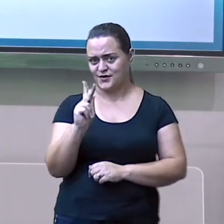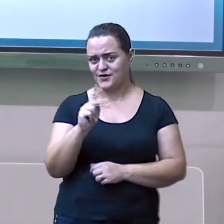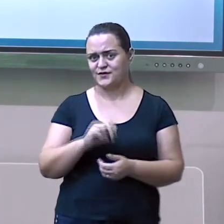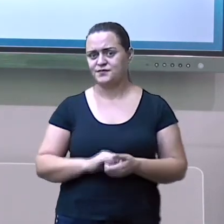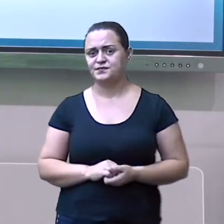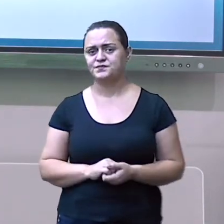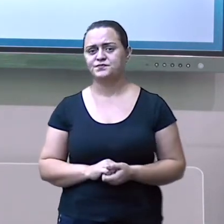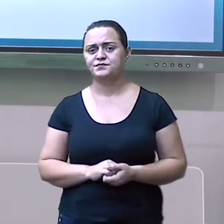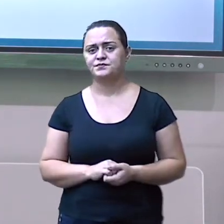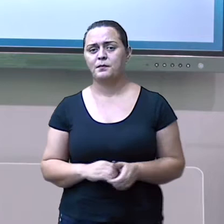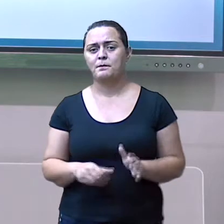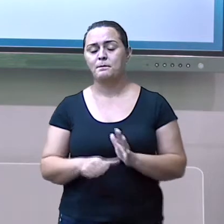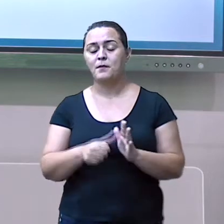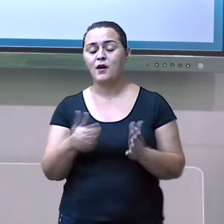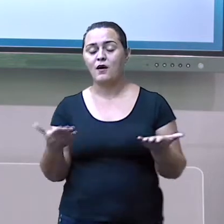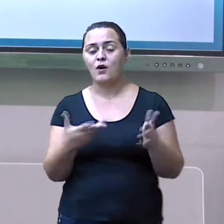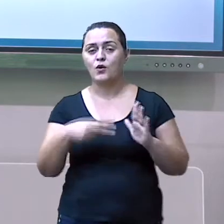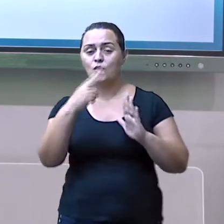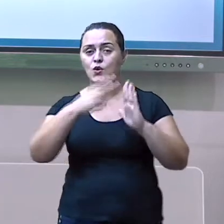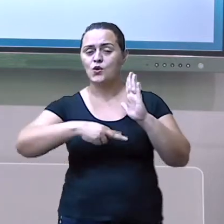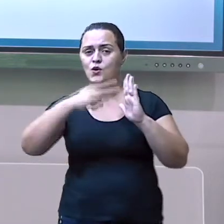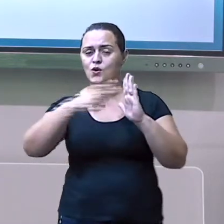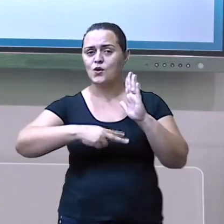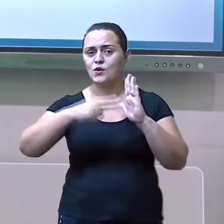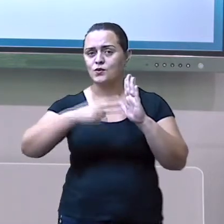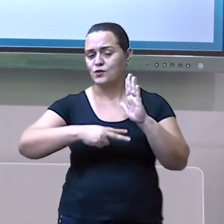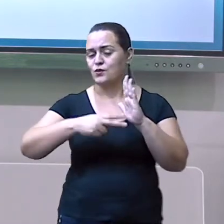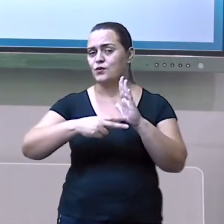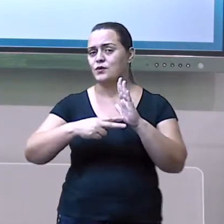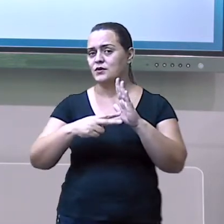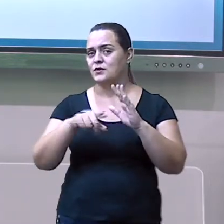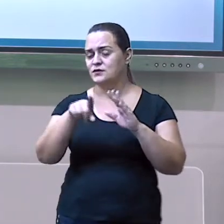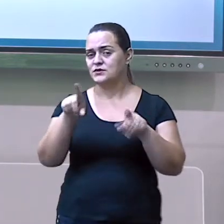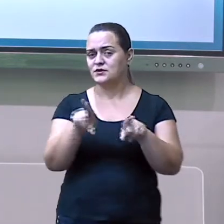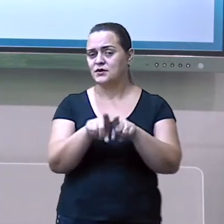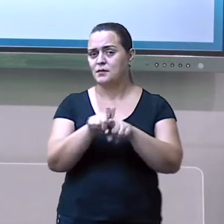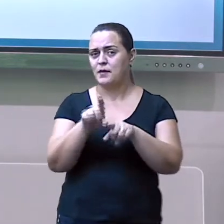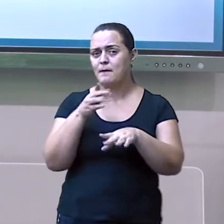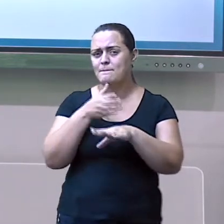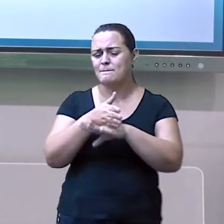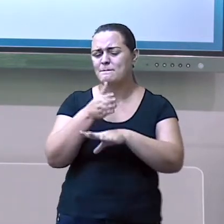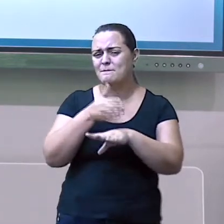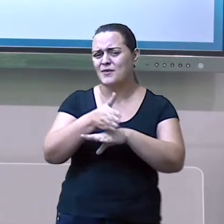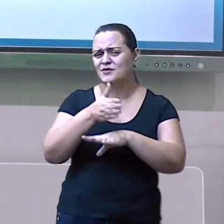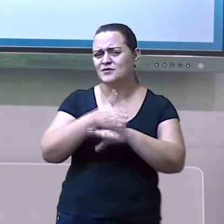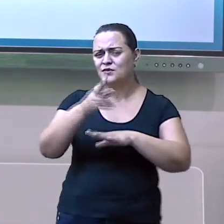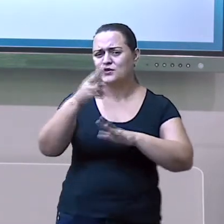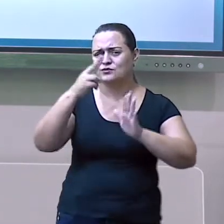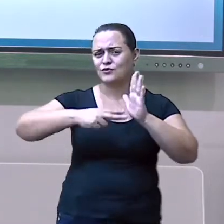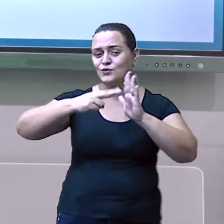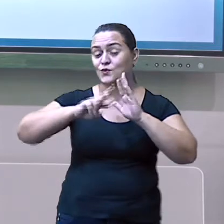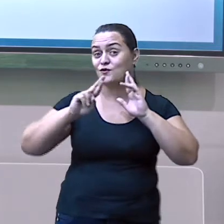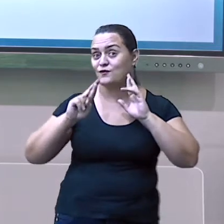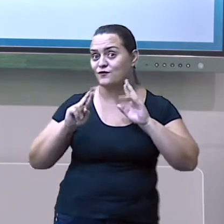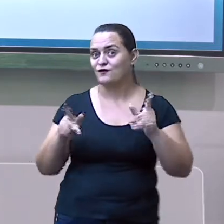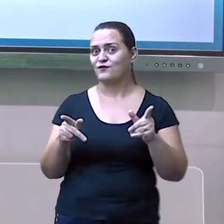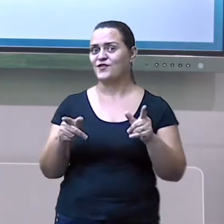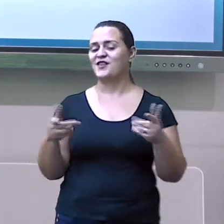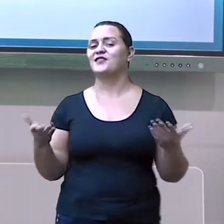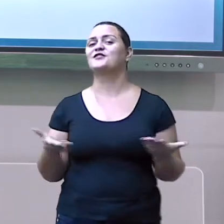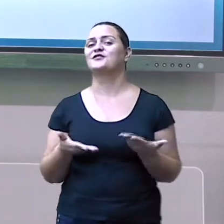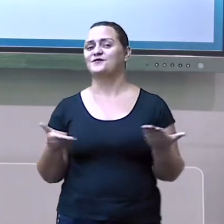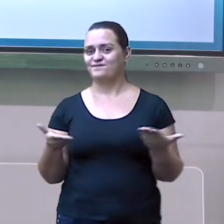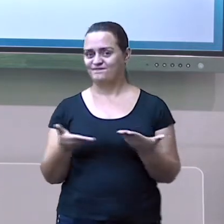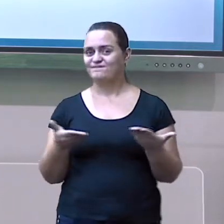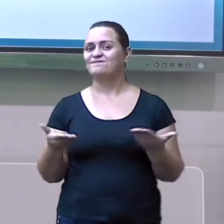leitura e prepare-se para participar de uma leitura diferente.